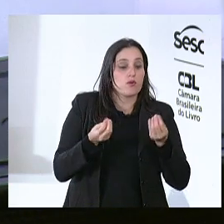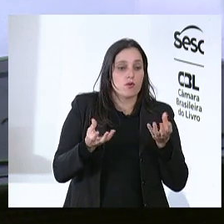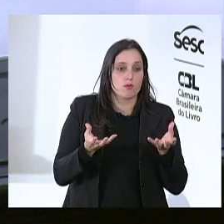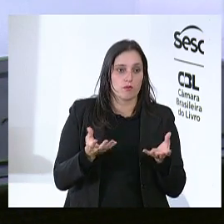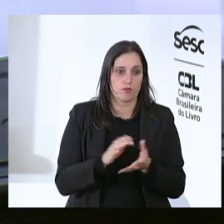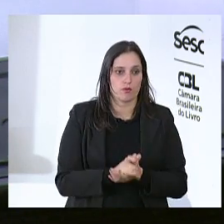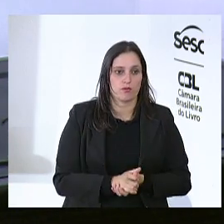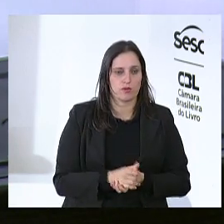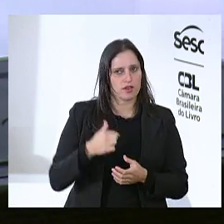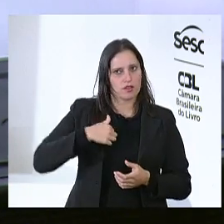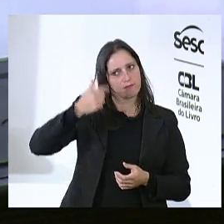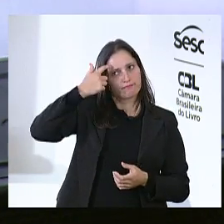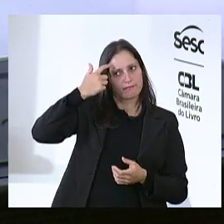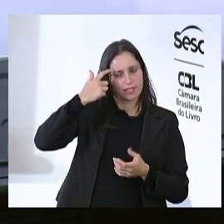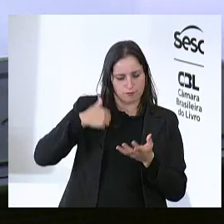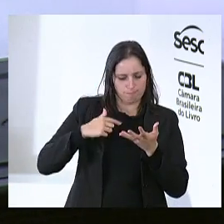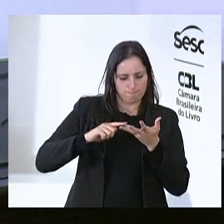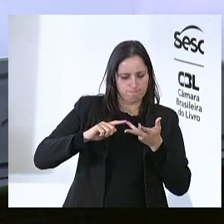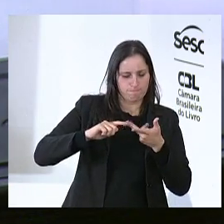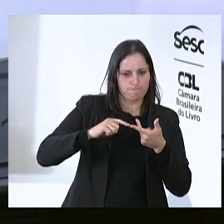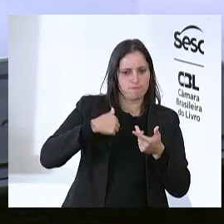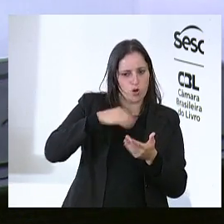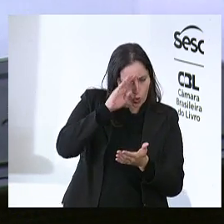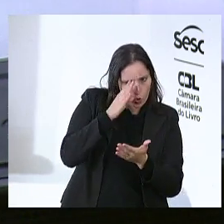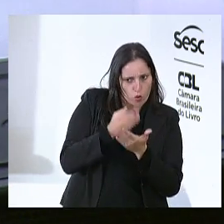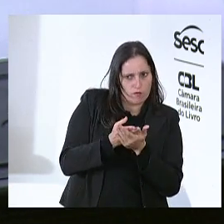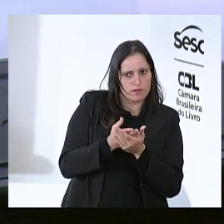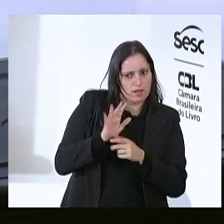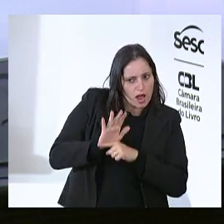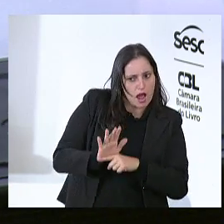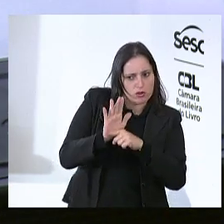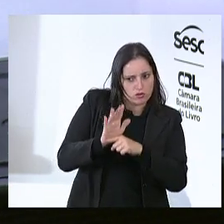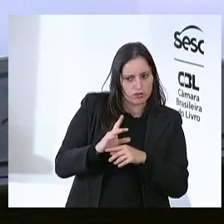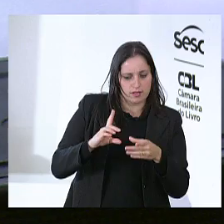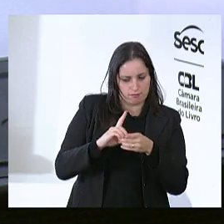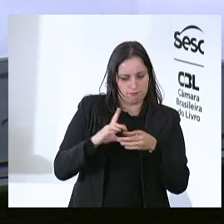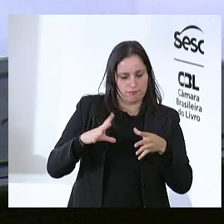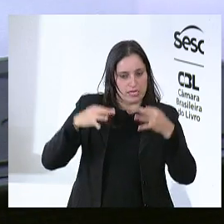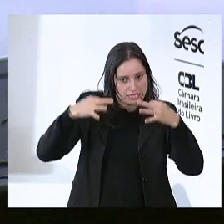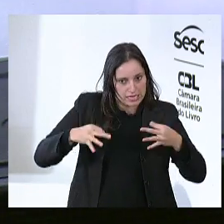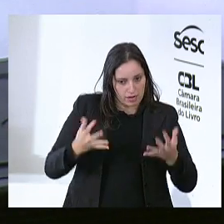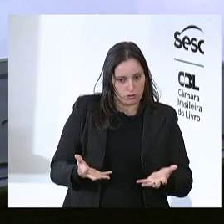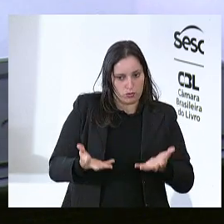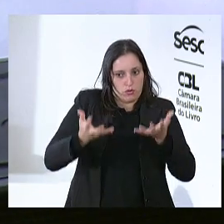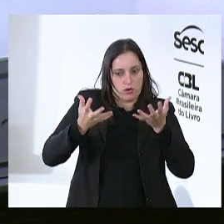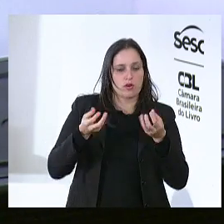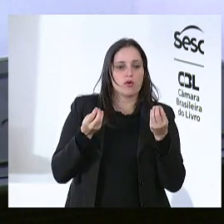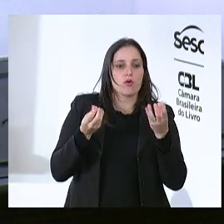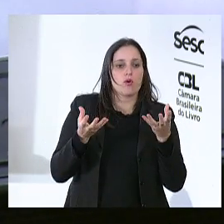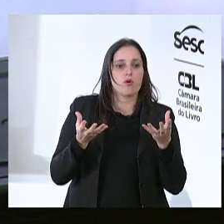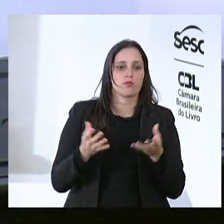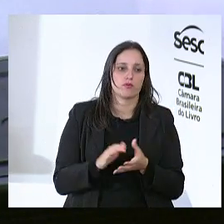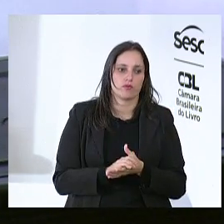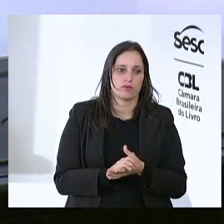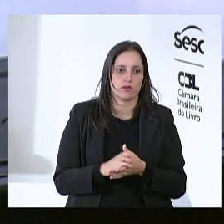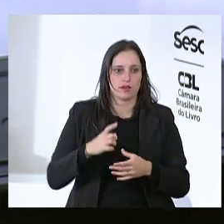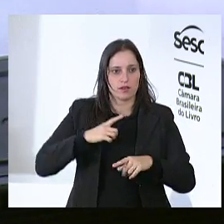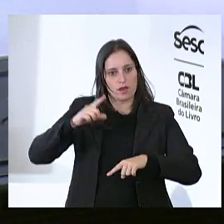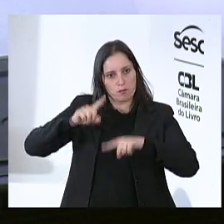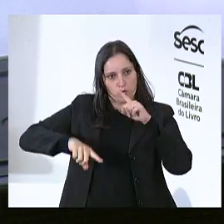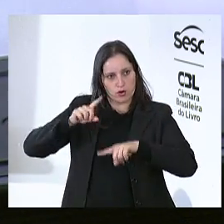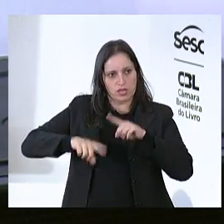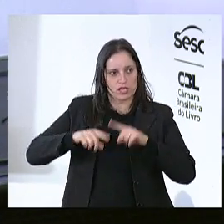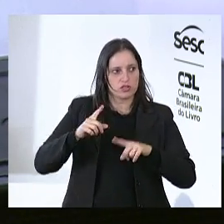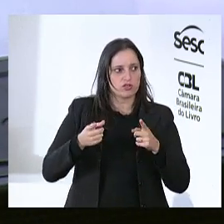acreditar para construir uma democracia como cidadão? Né? Enfim, porque o político ele não vem de Marte. O político